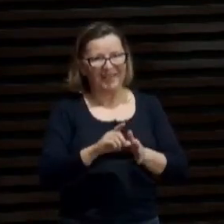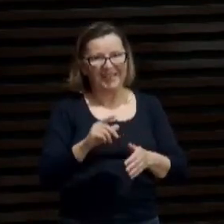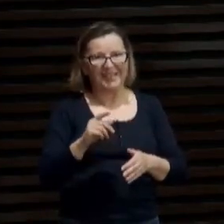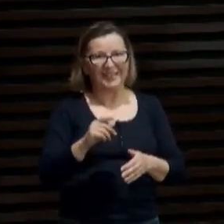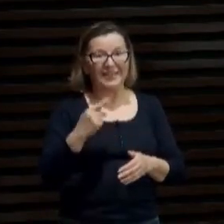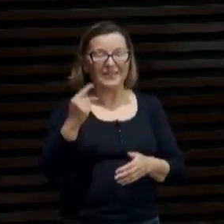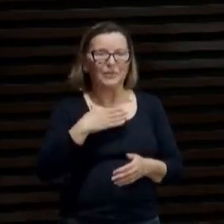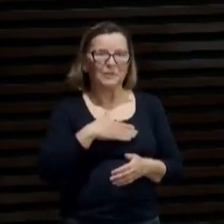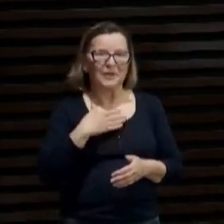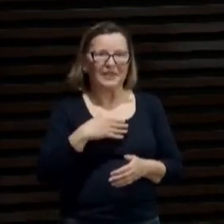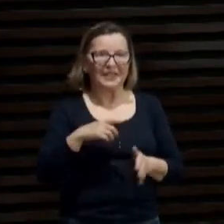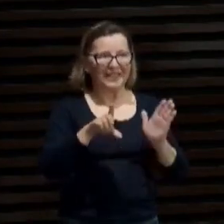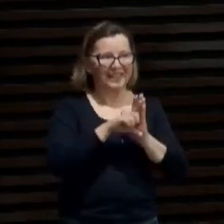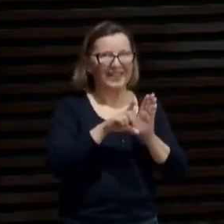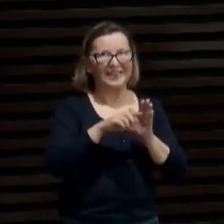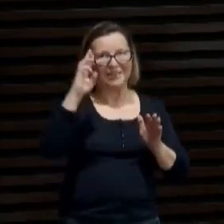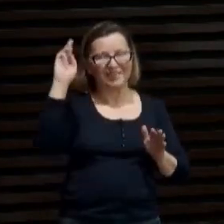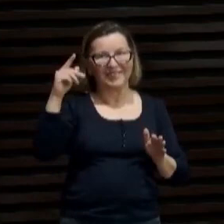medita de dia e de noite.